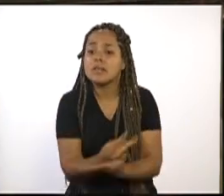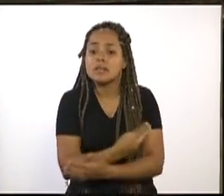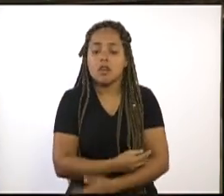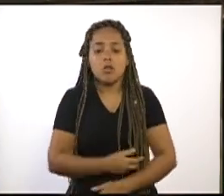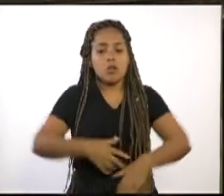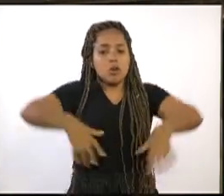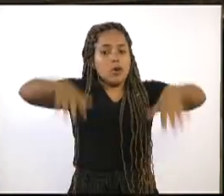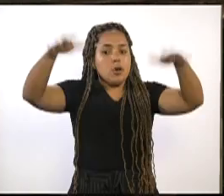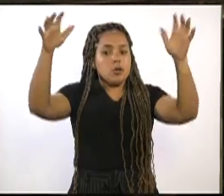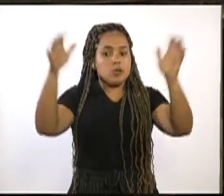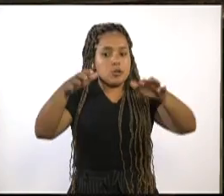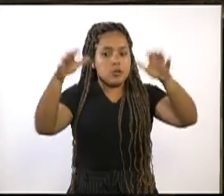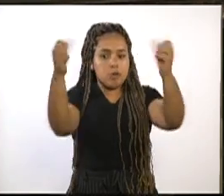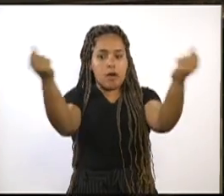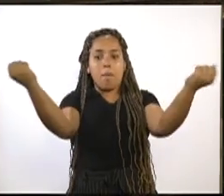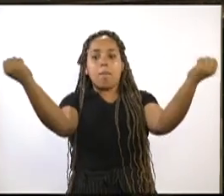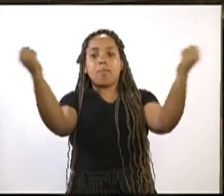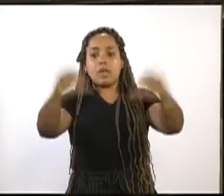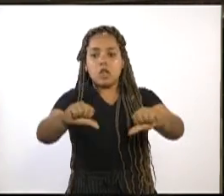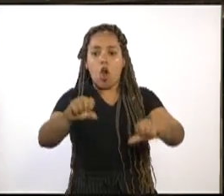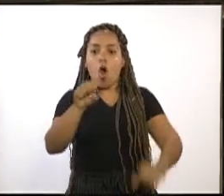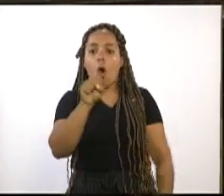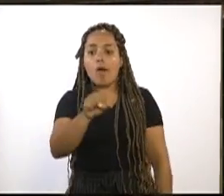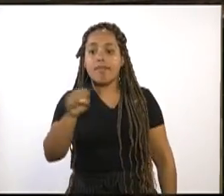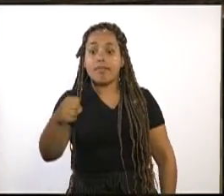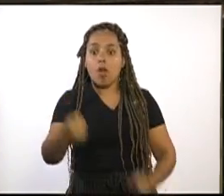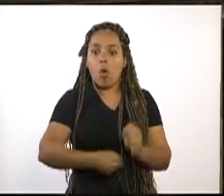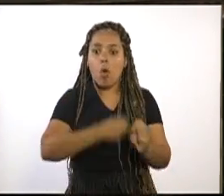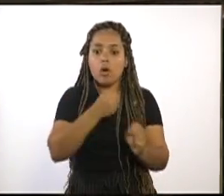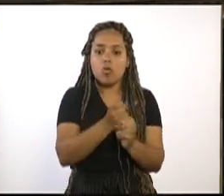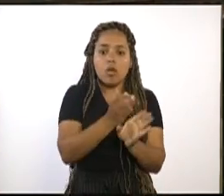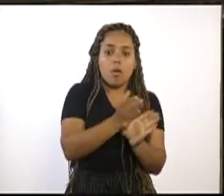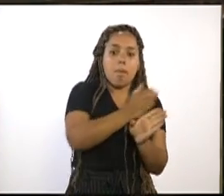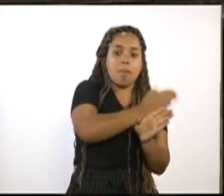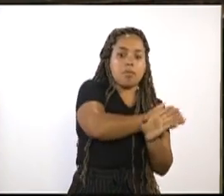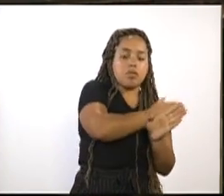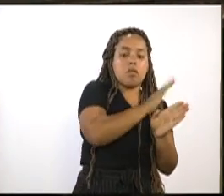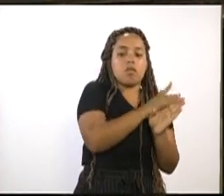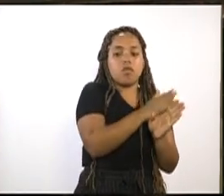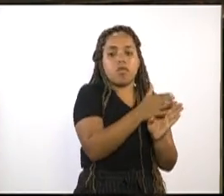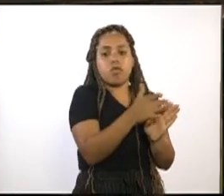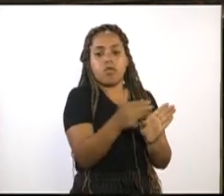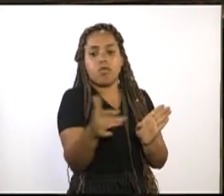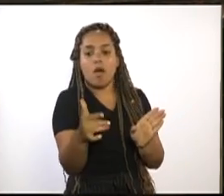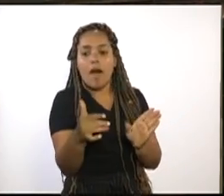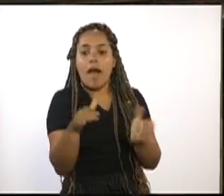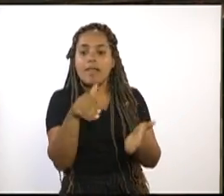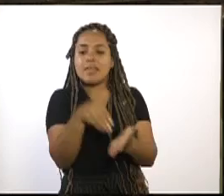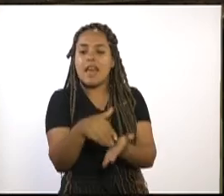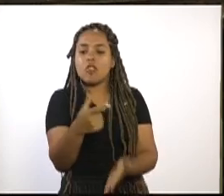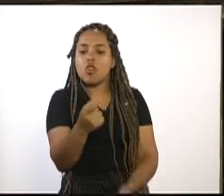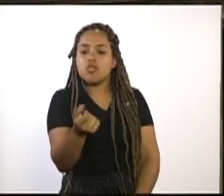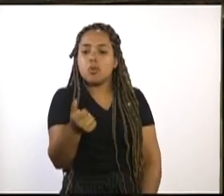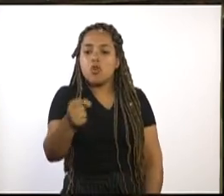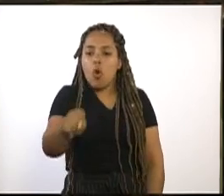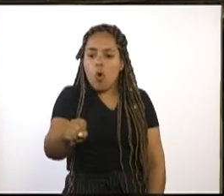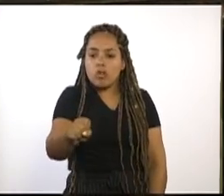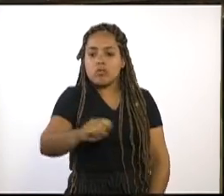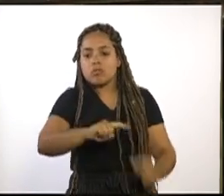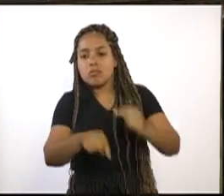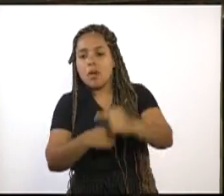de 88. Bom, de 88 a 2008, passando por 2019,